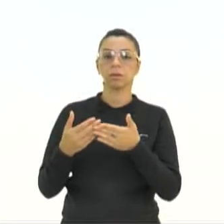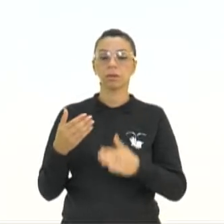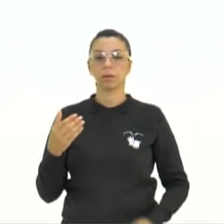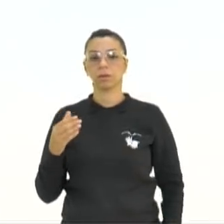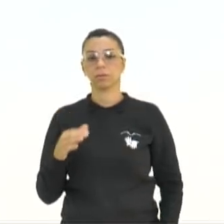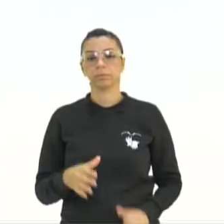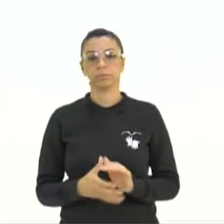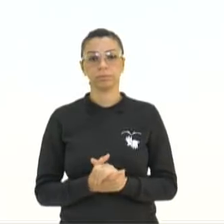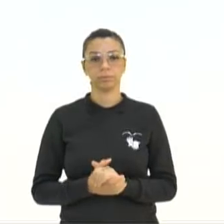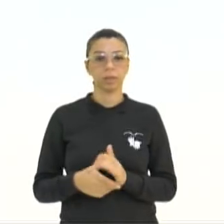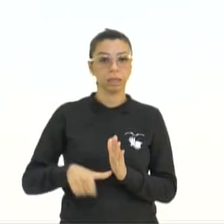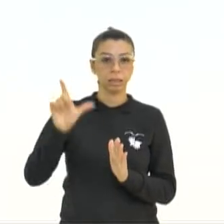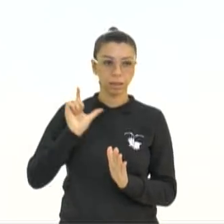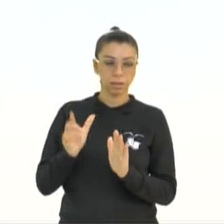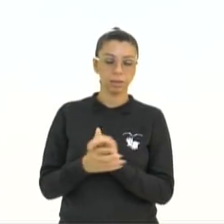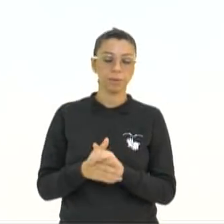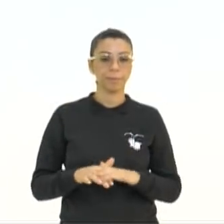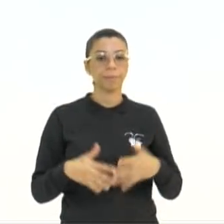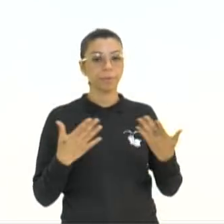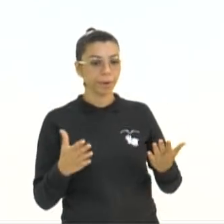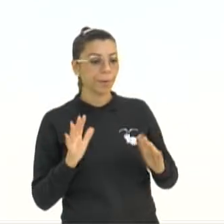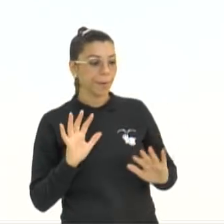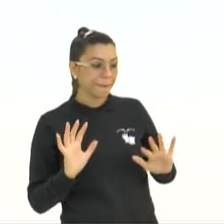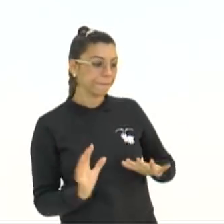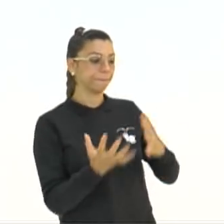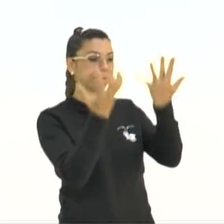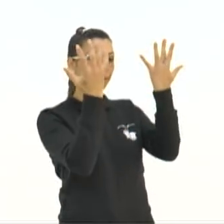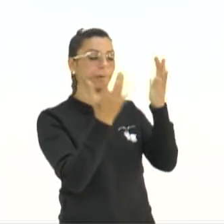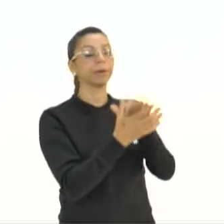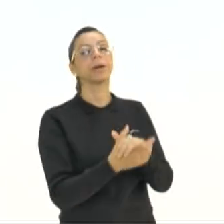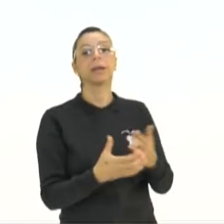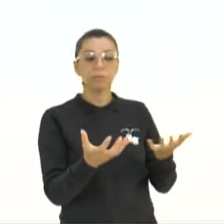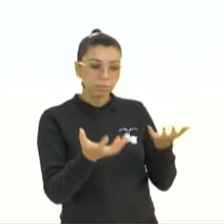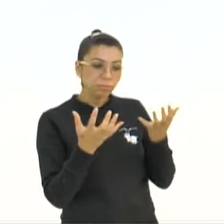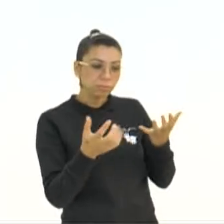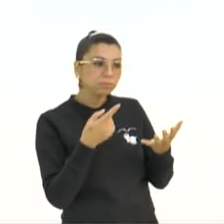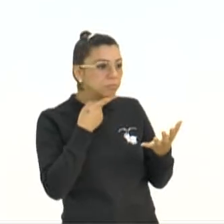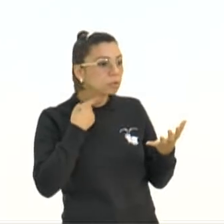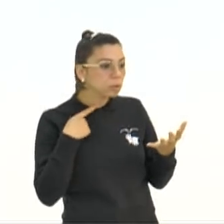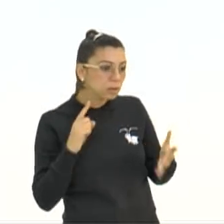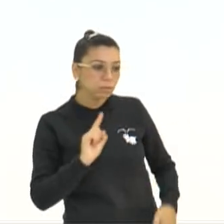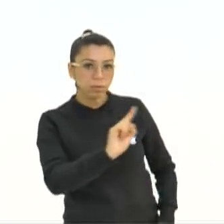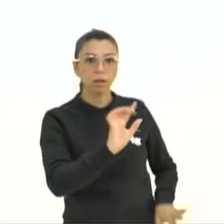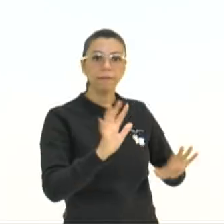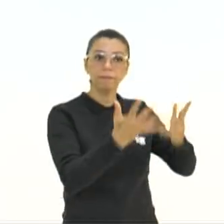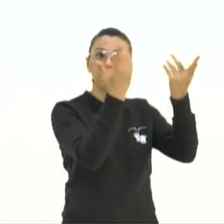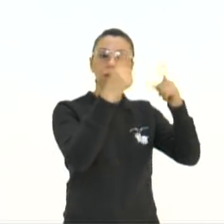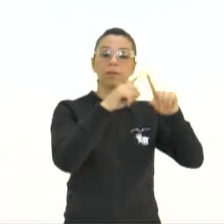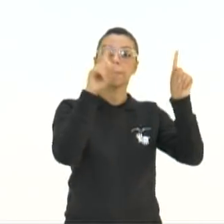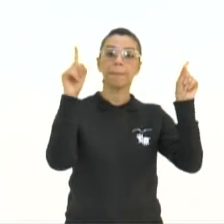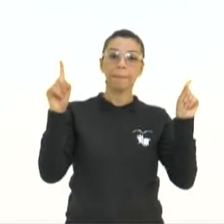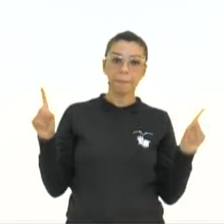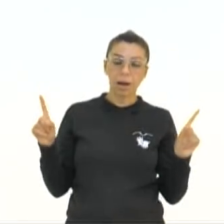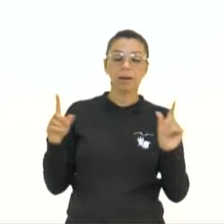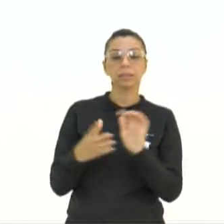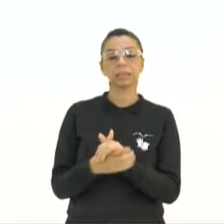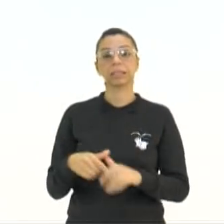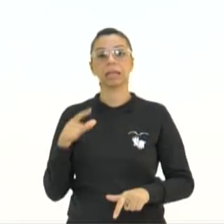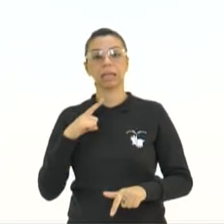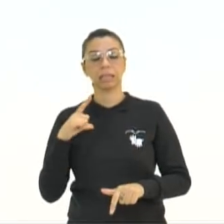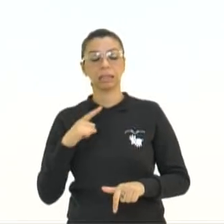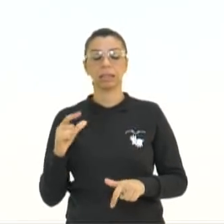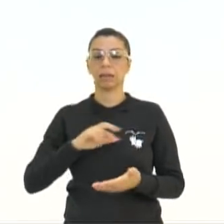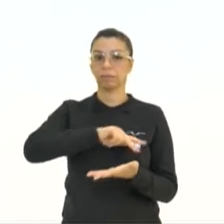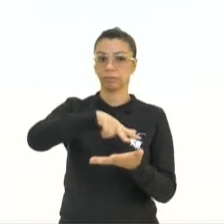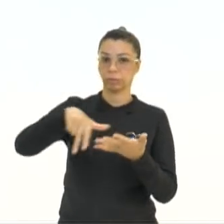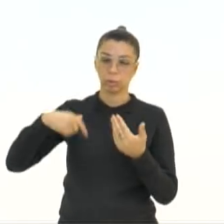a festa, ele gostaria, eu would like to come, ele gostaria de ir à festa, mas ele estava muito ocupado, por